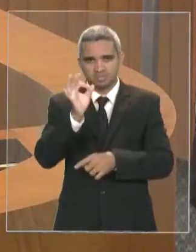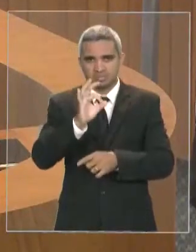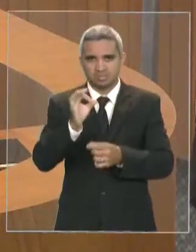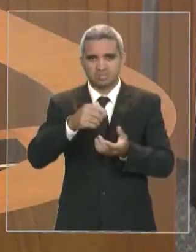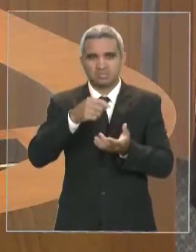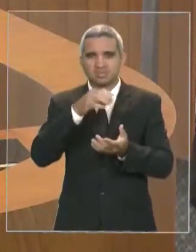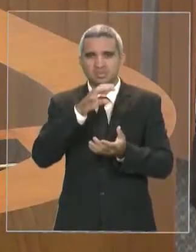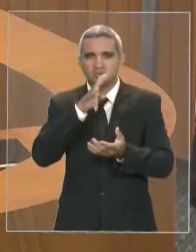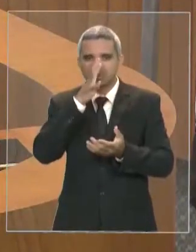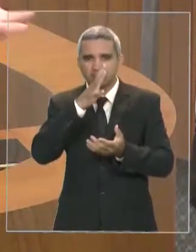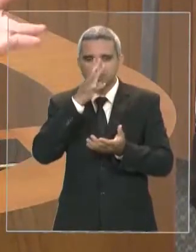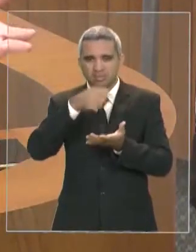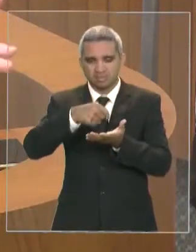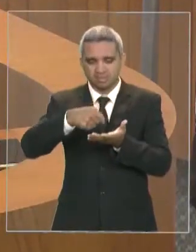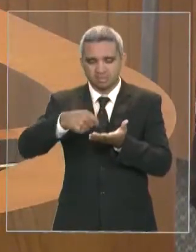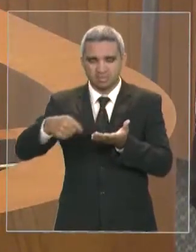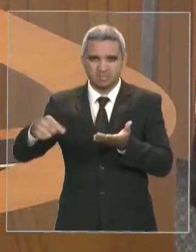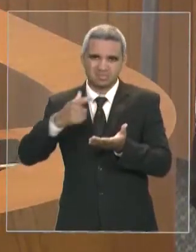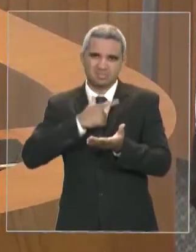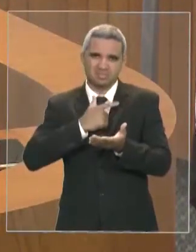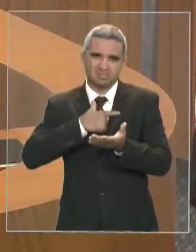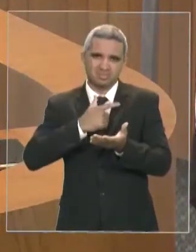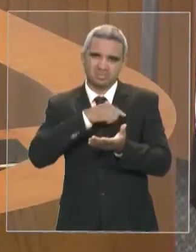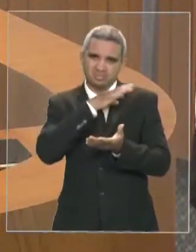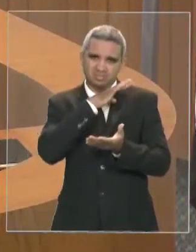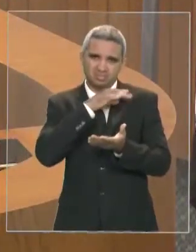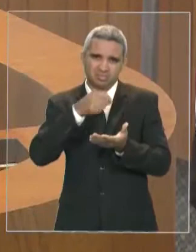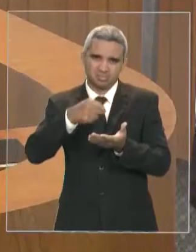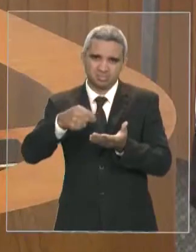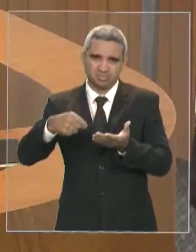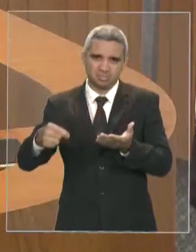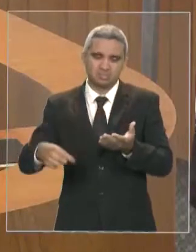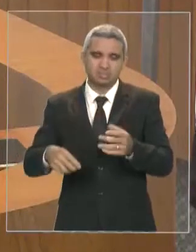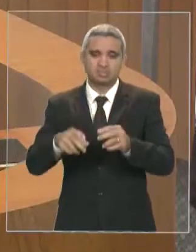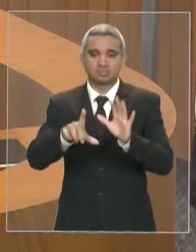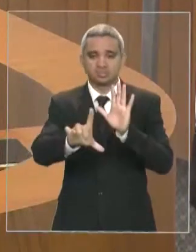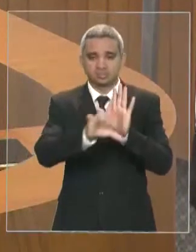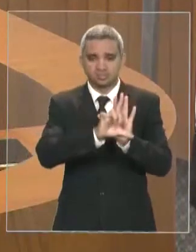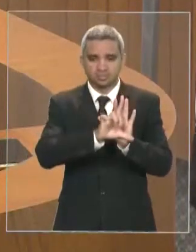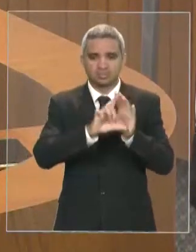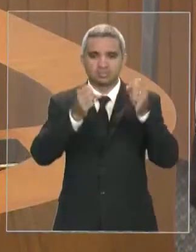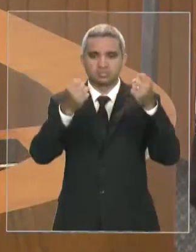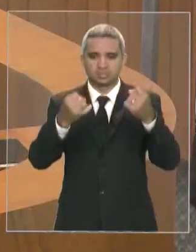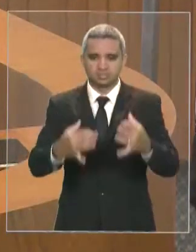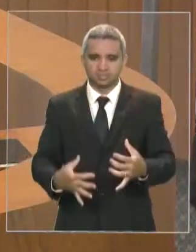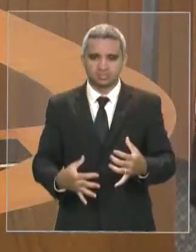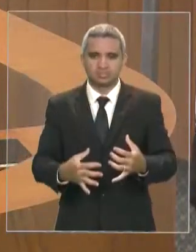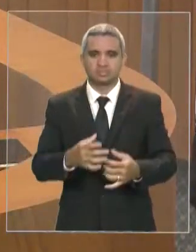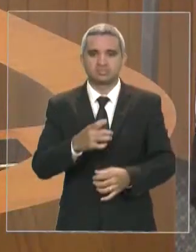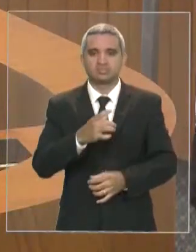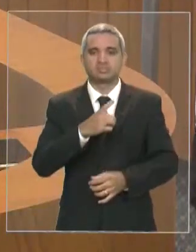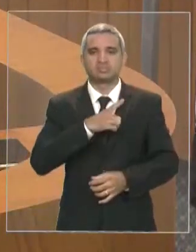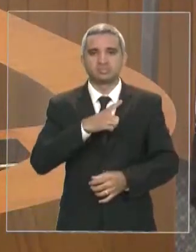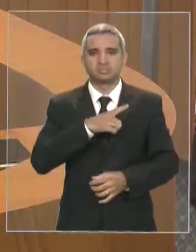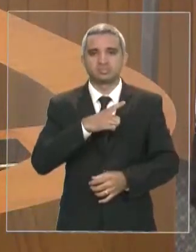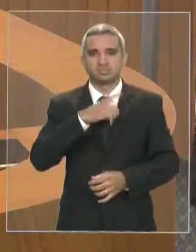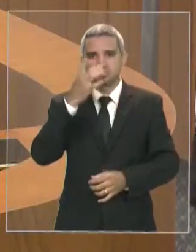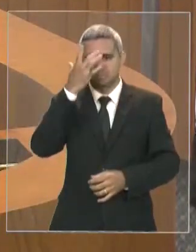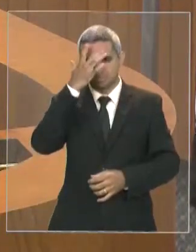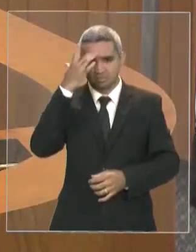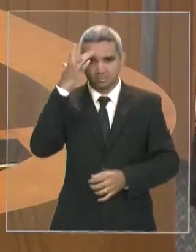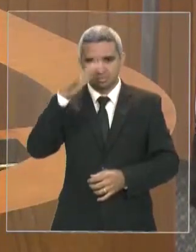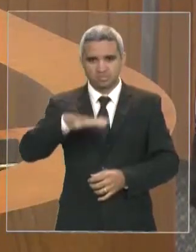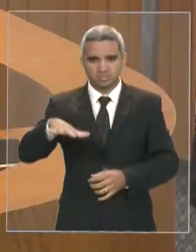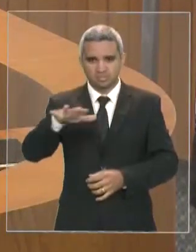receita. Enfim, essa lei fala disso, fala de garantir dignidade aos pacientes e que, inclusive,